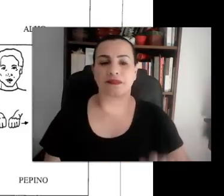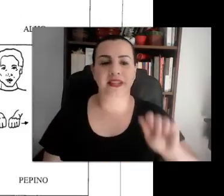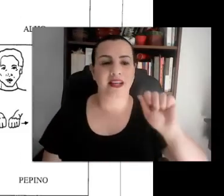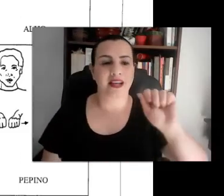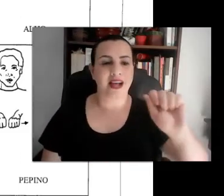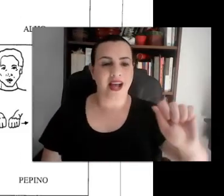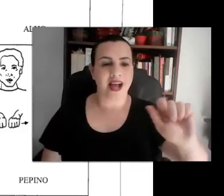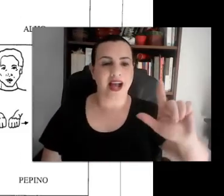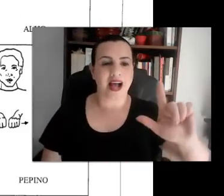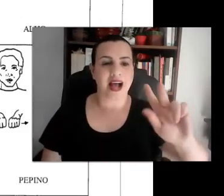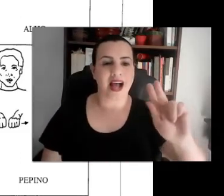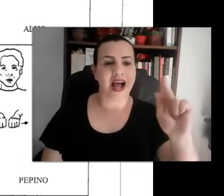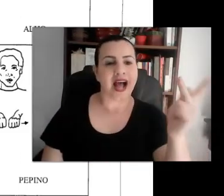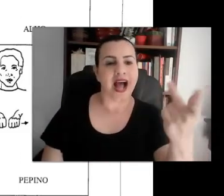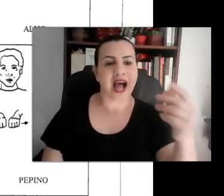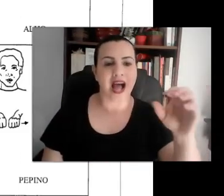abóbora.